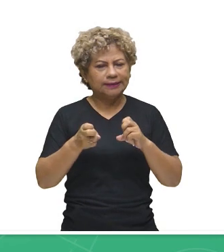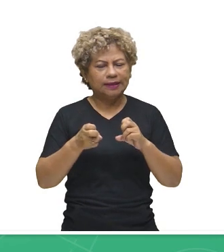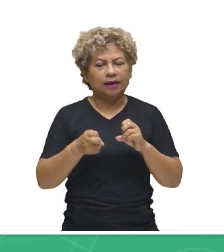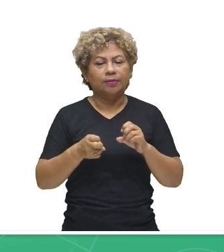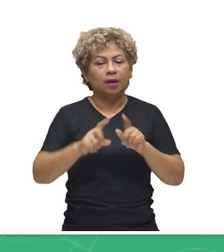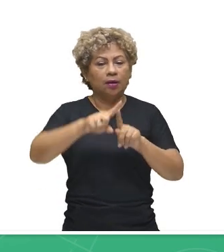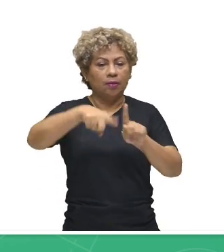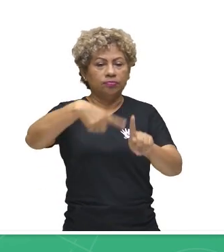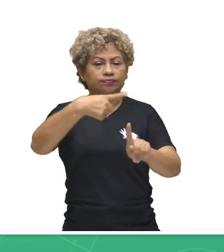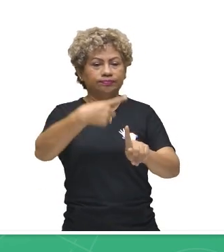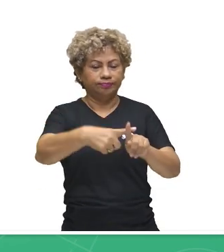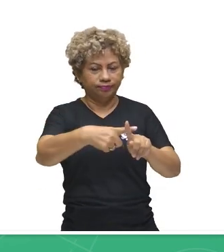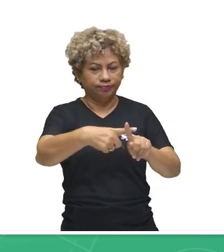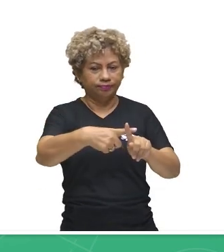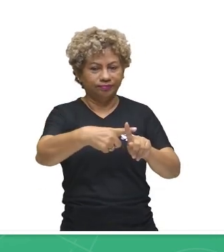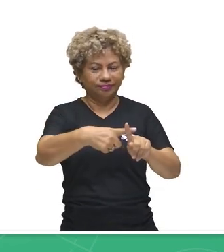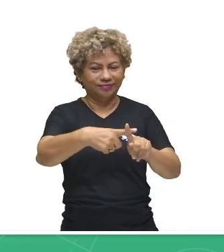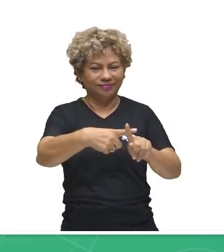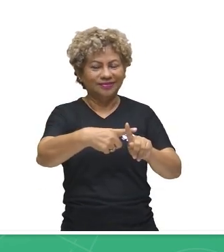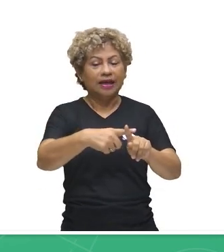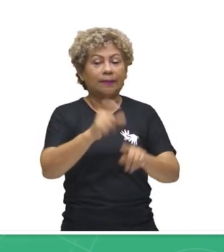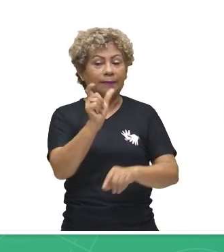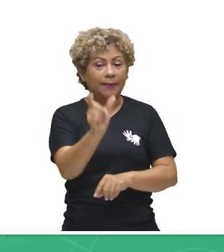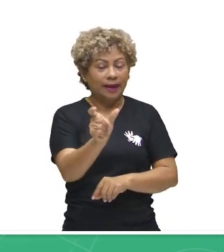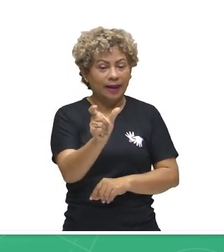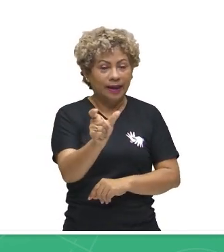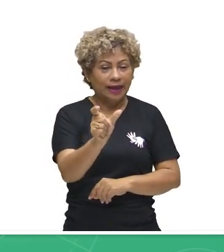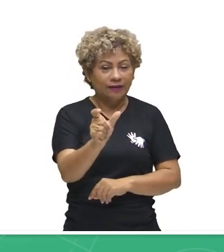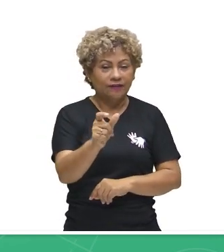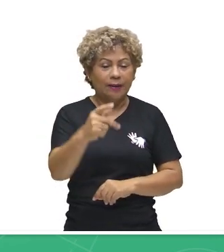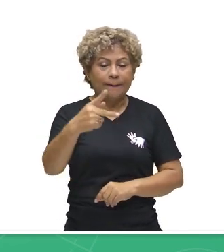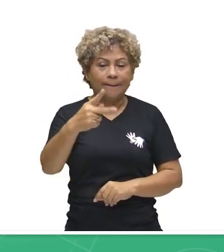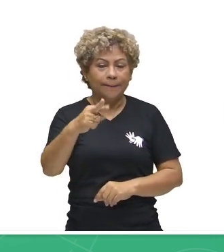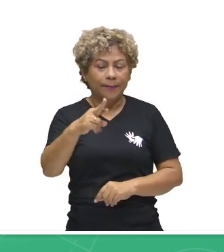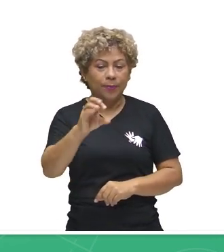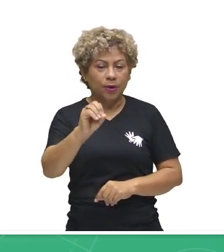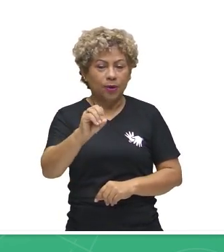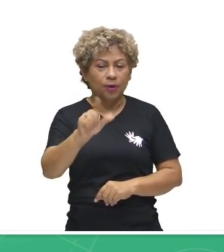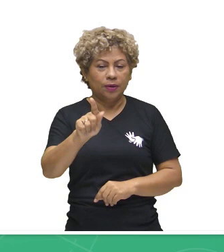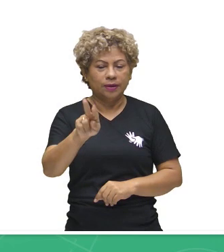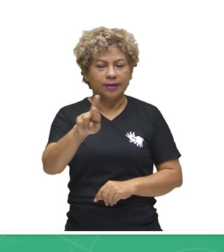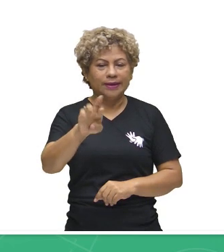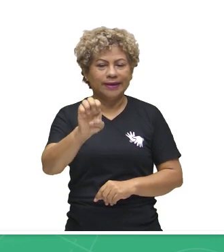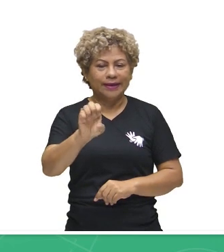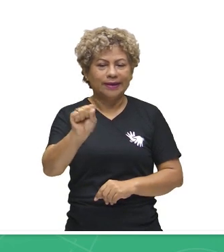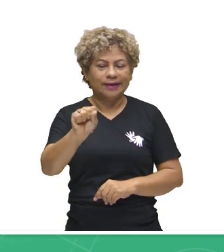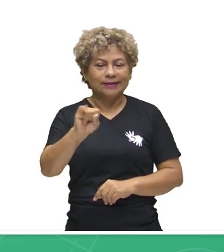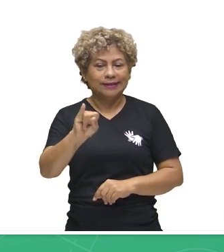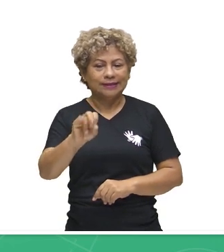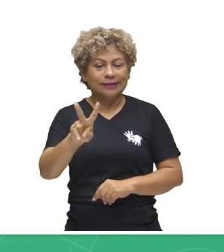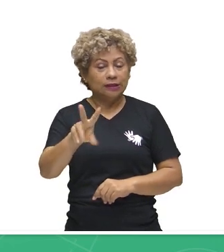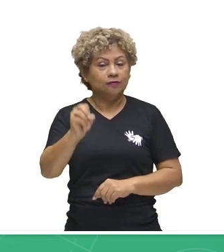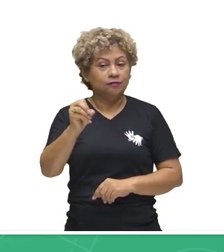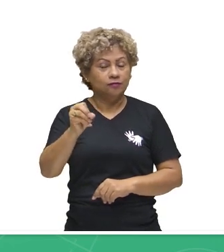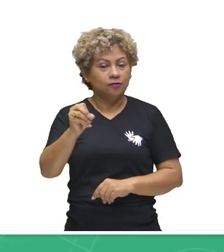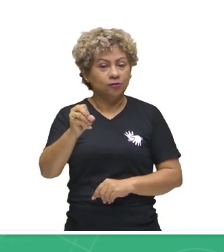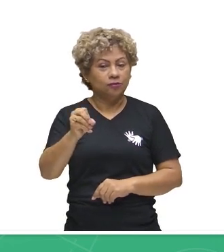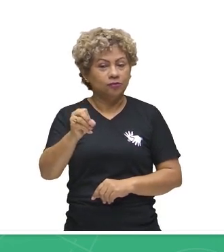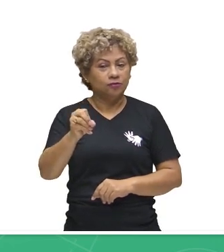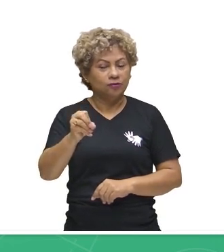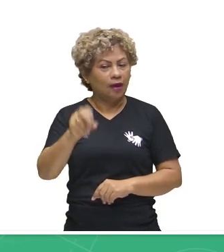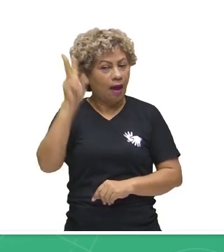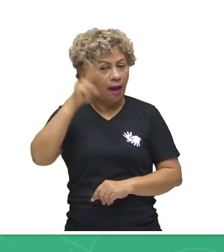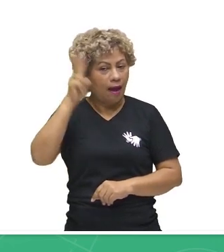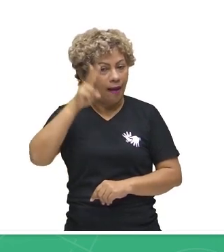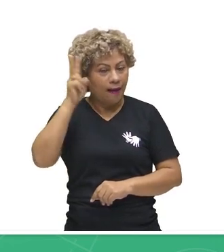positiva, movimento progressivo. Por quê? Velocidade maior que zero. Note que o gráfico da velocidade